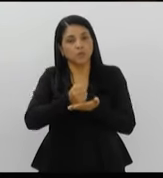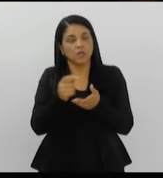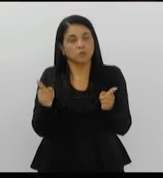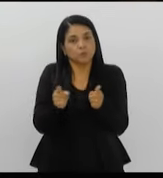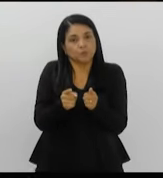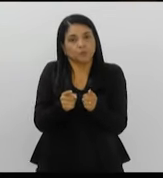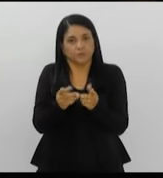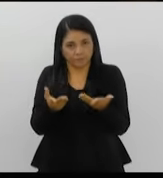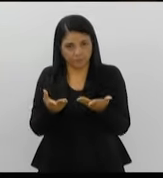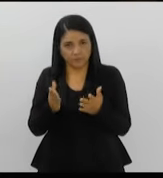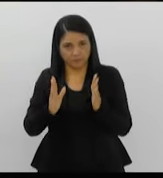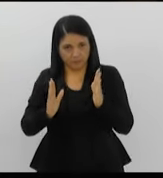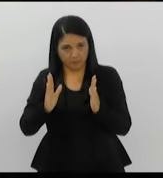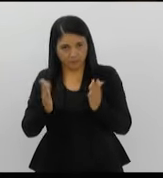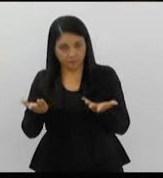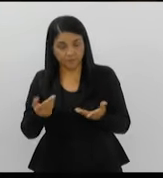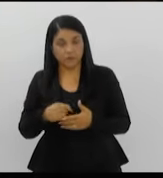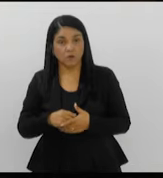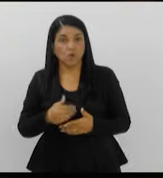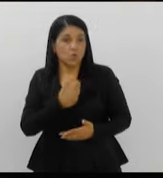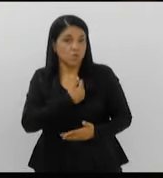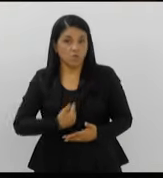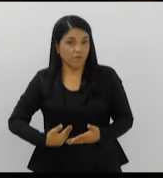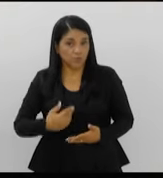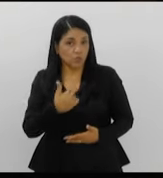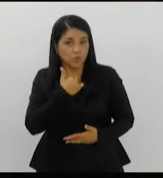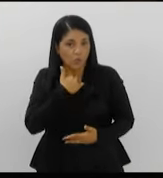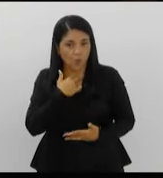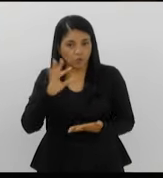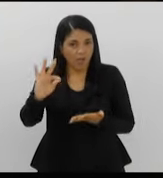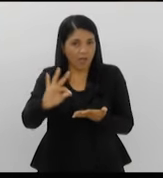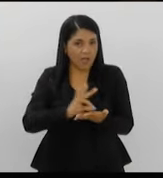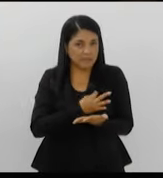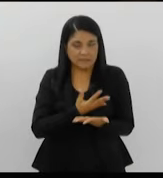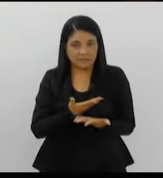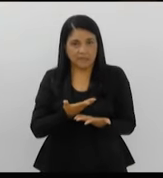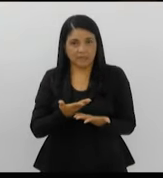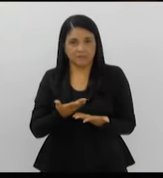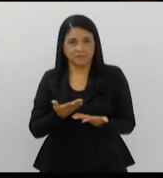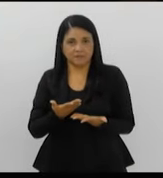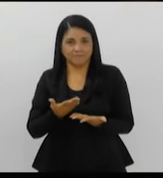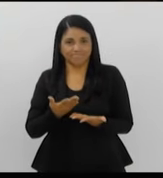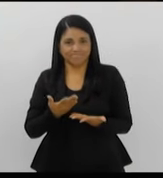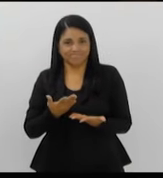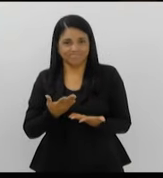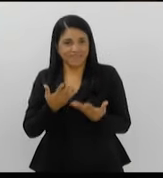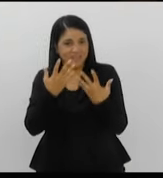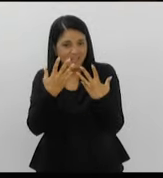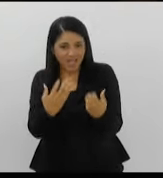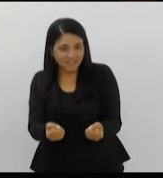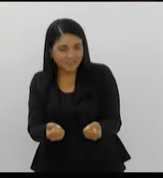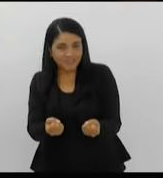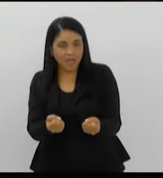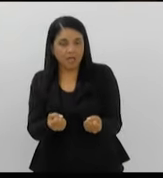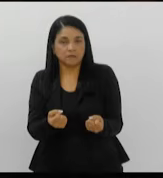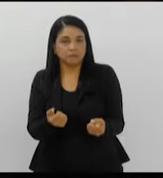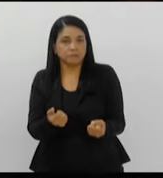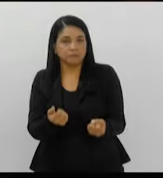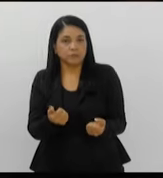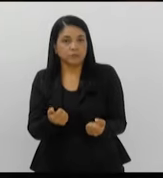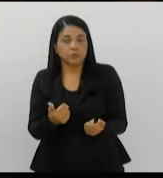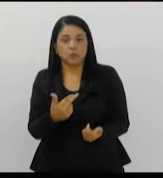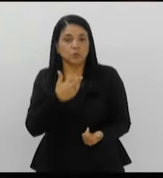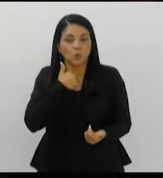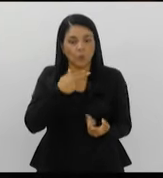Agora, o governo não pode assinar um atestado de incompetência de que é incapaz de fazer a transição de